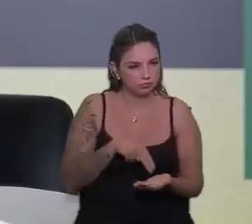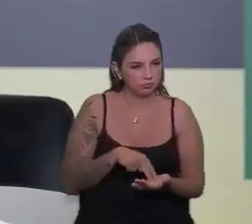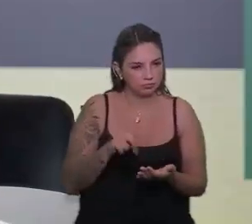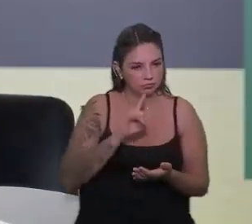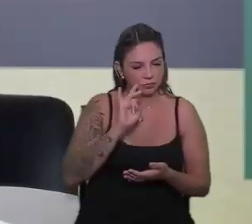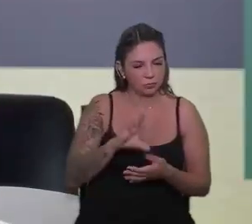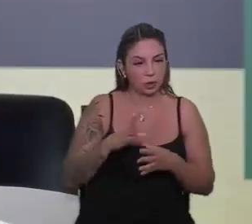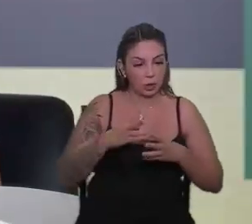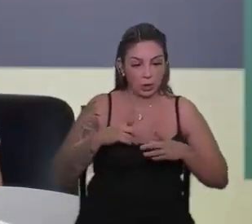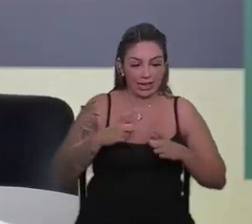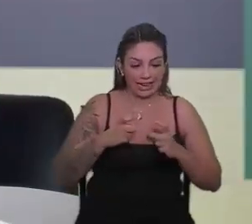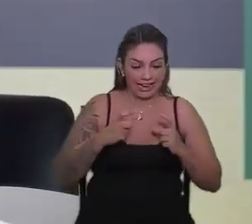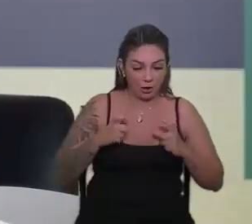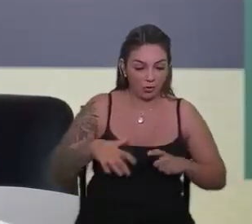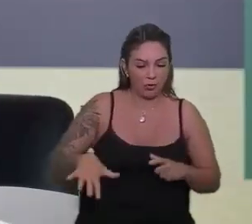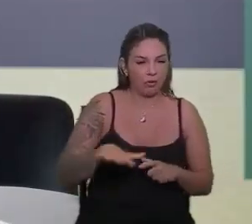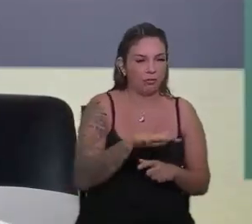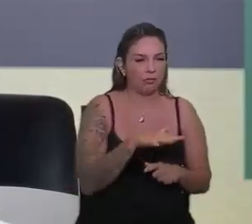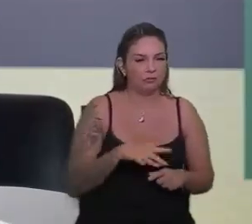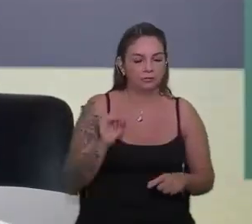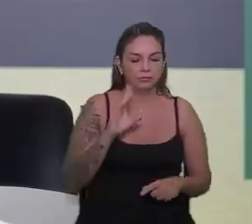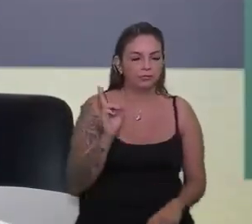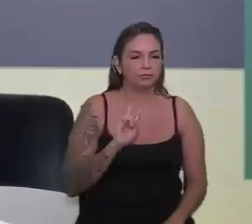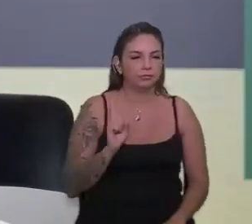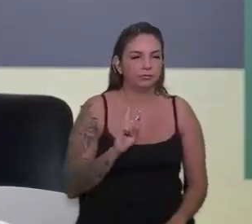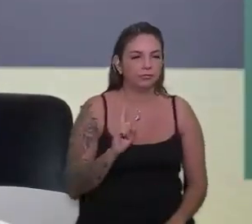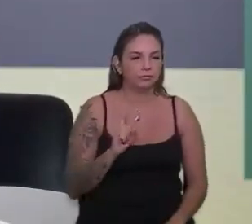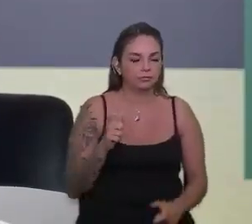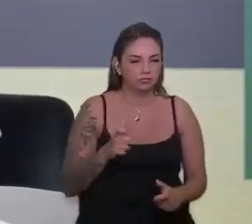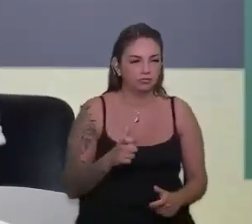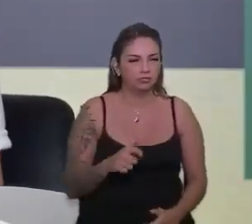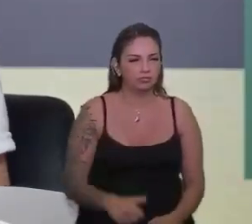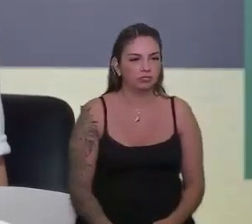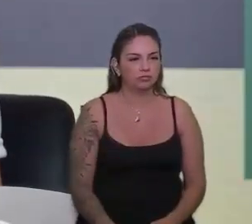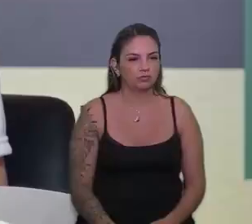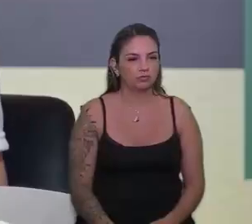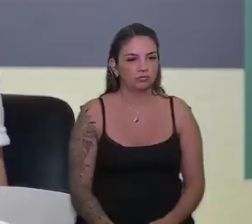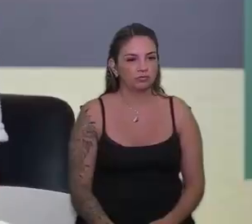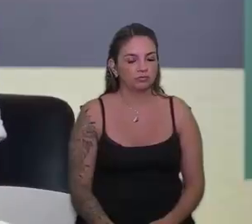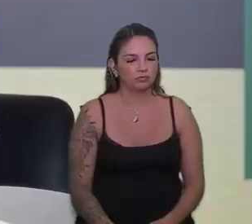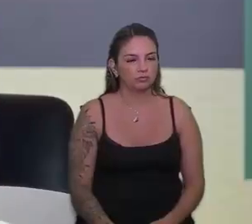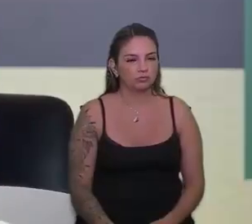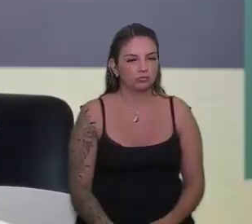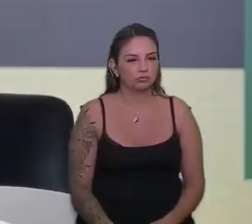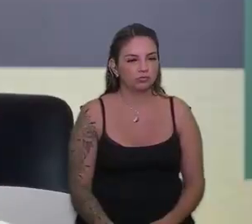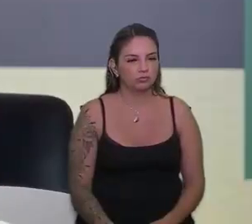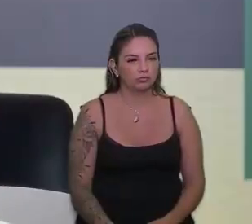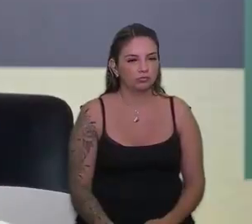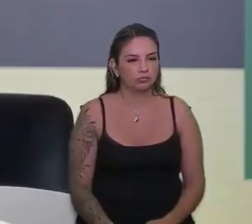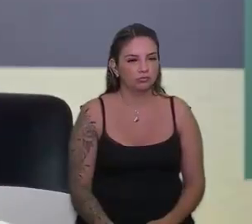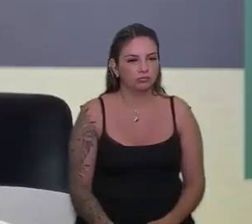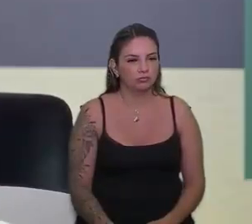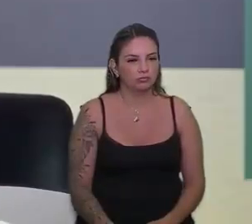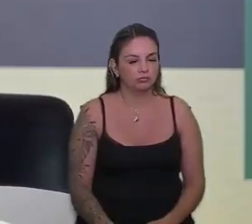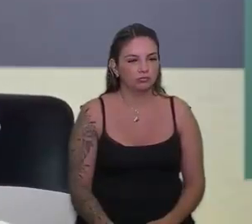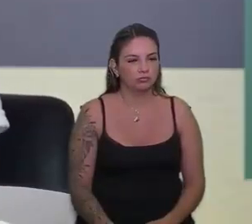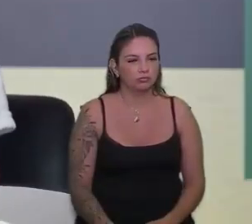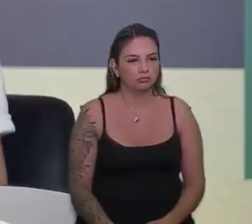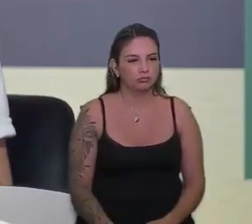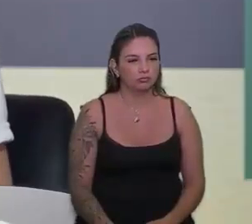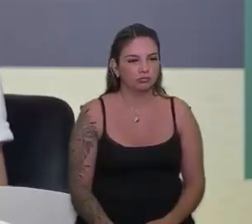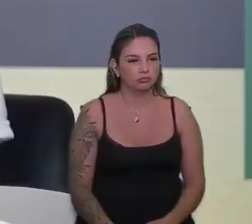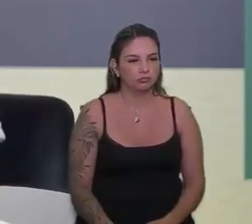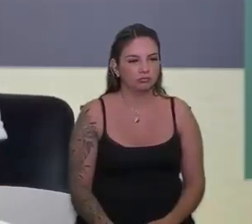não só como território, não só como espaço sagrado, como espaço um lugar onde a gente